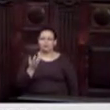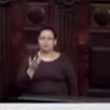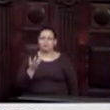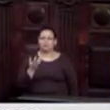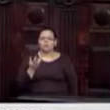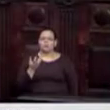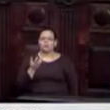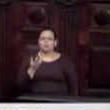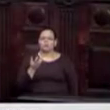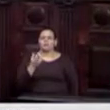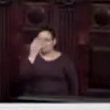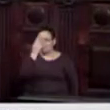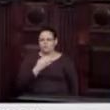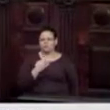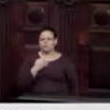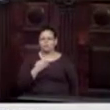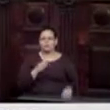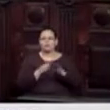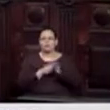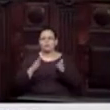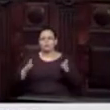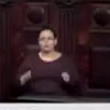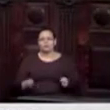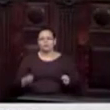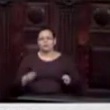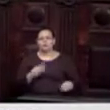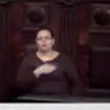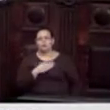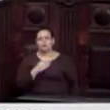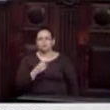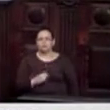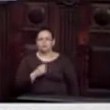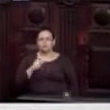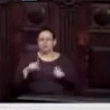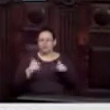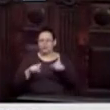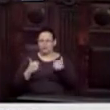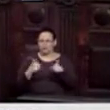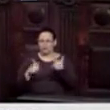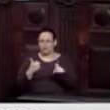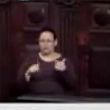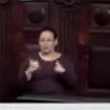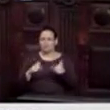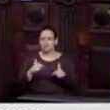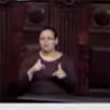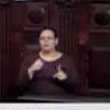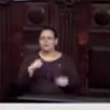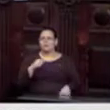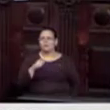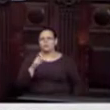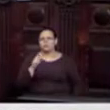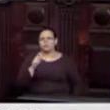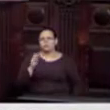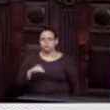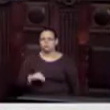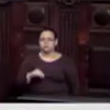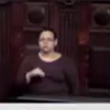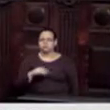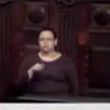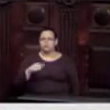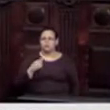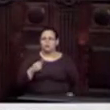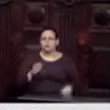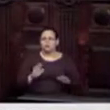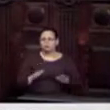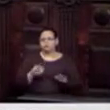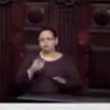gestante, grávida ou em período de amamentação, possa trabalhar em local danoso à saúde dela e, portanto, do bebê. Eles